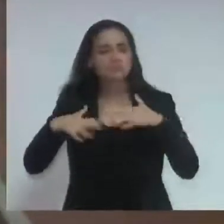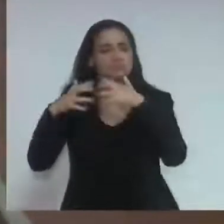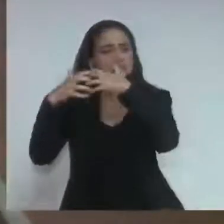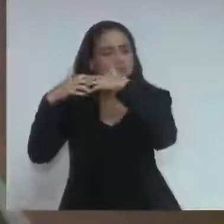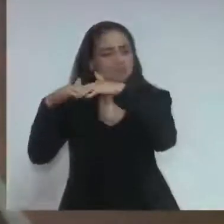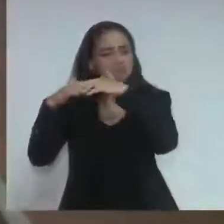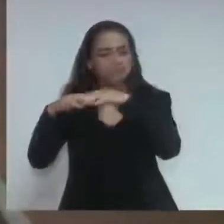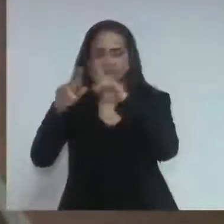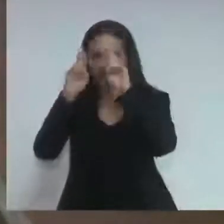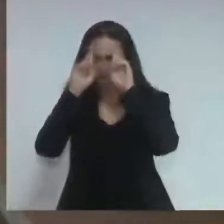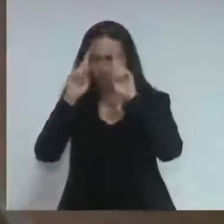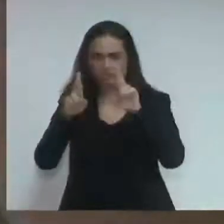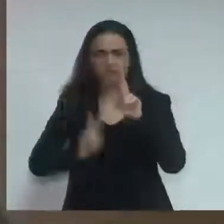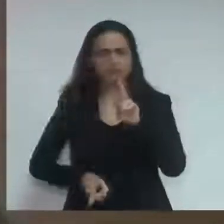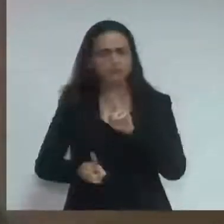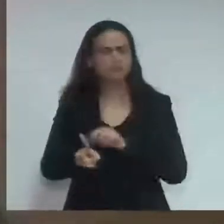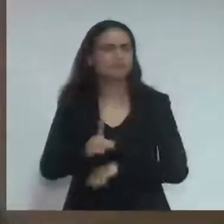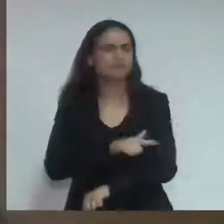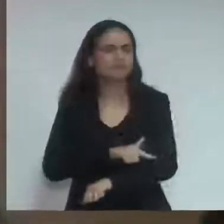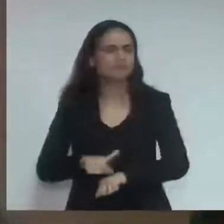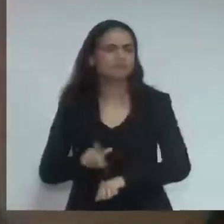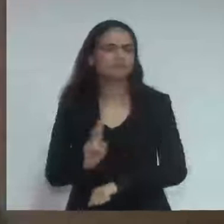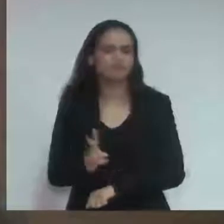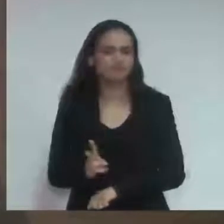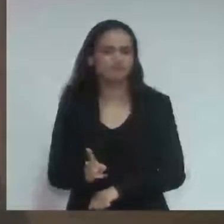respeito em qualquer situação.